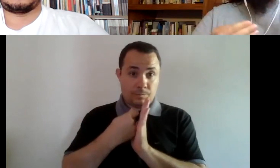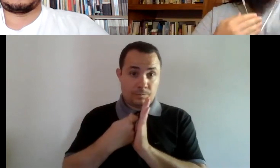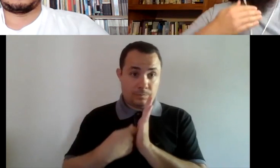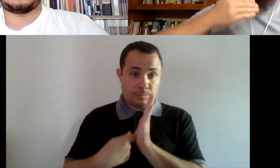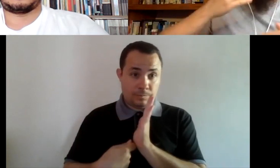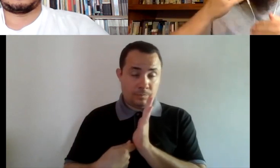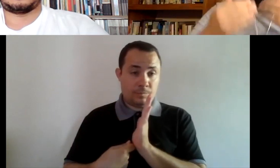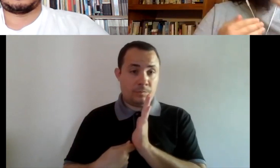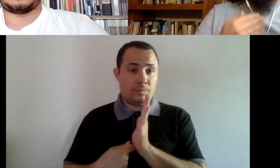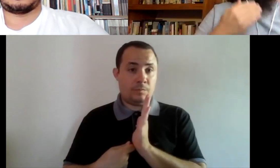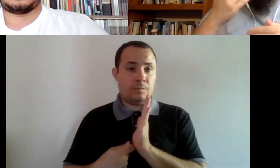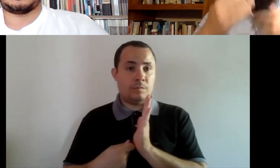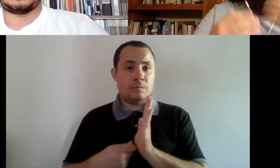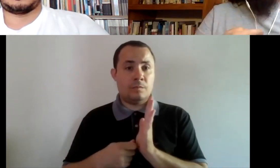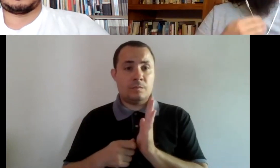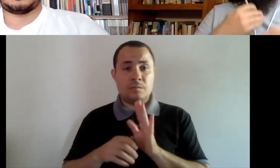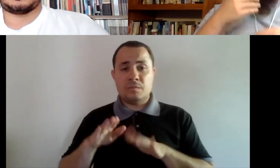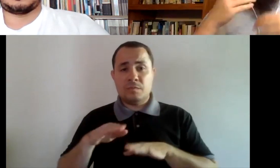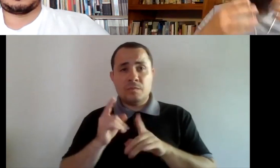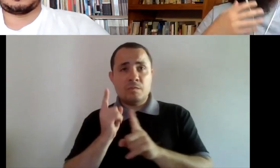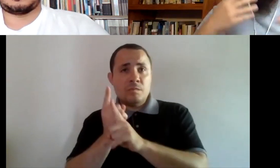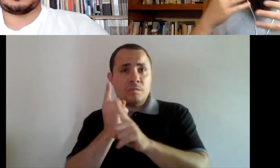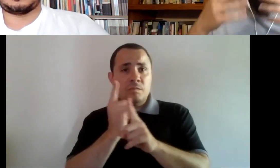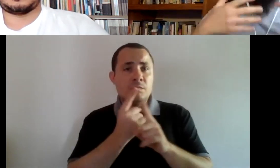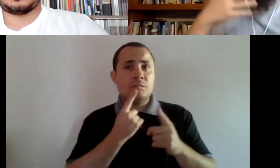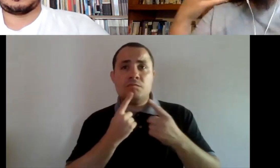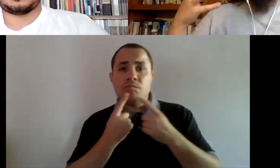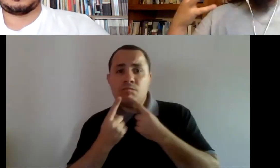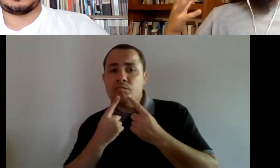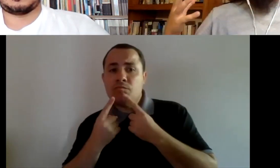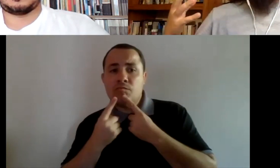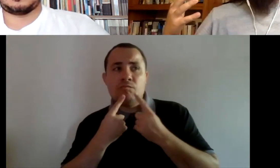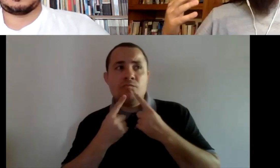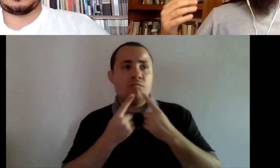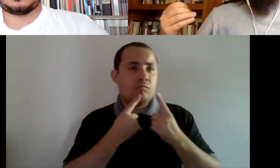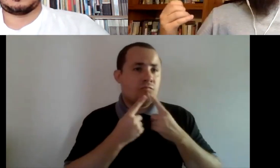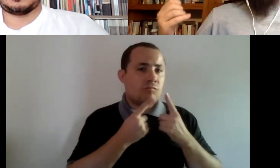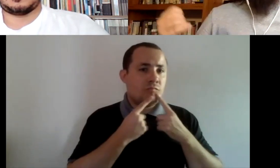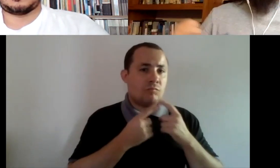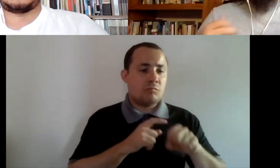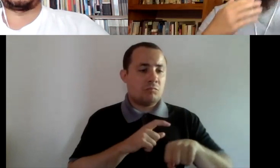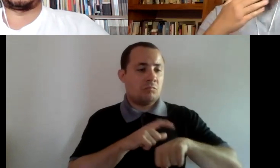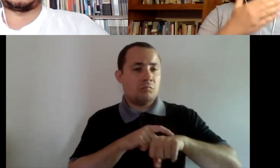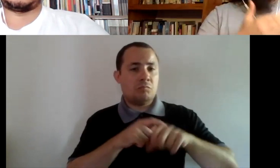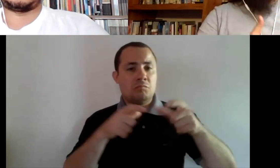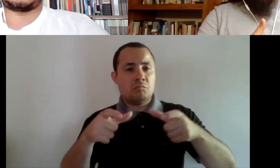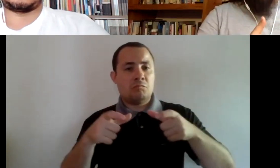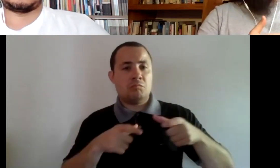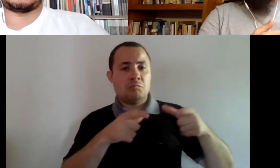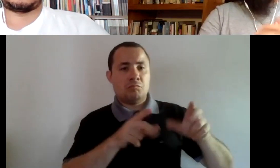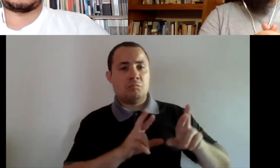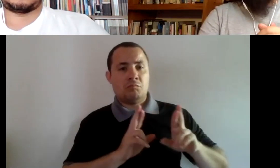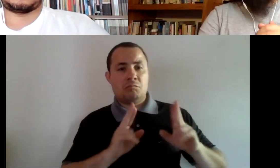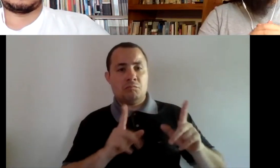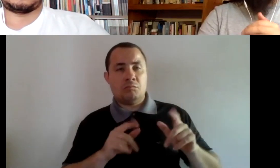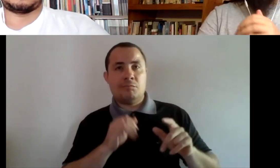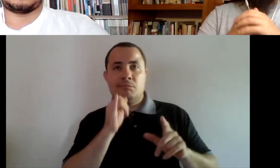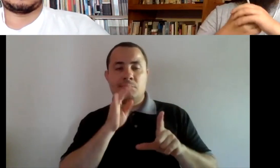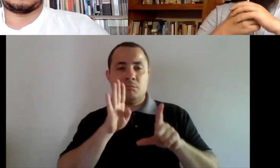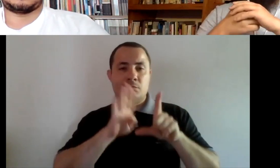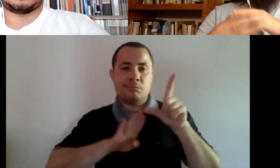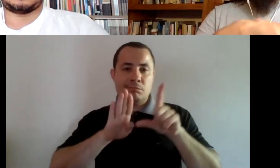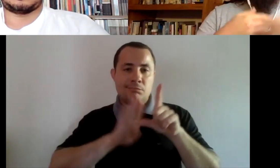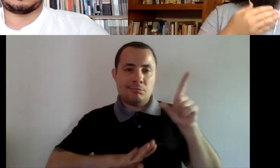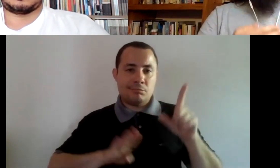vai encontrar pessoas para dialogar em vários espaços, digamos assim, né? Esse espaço dos blogs que a gente